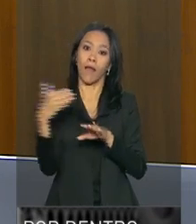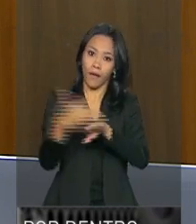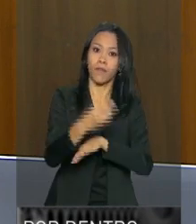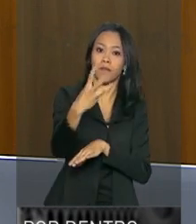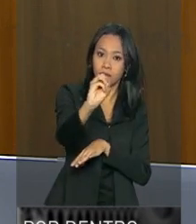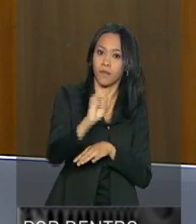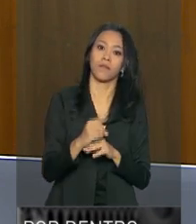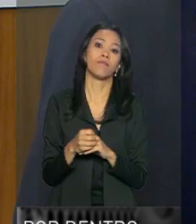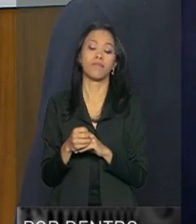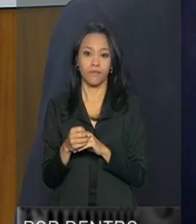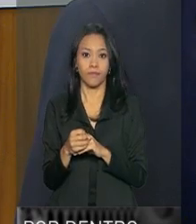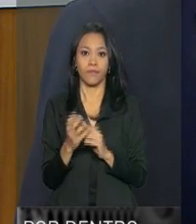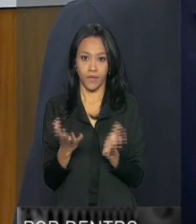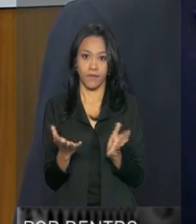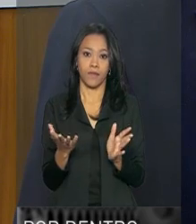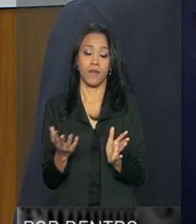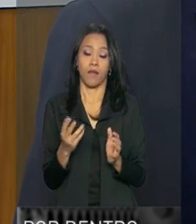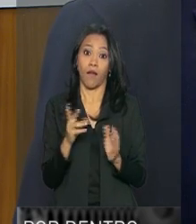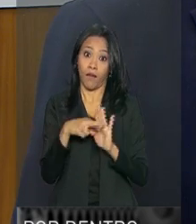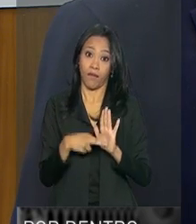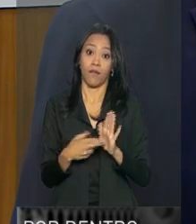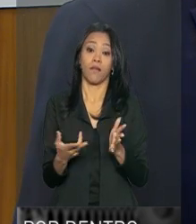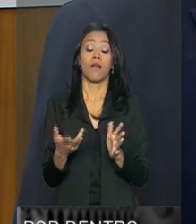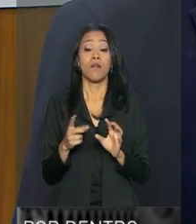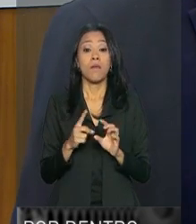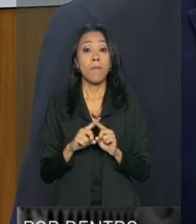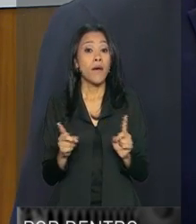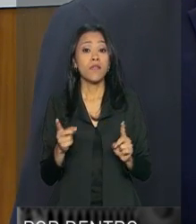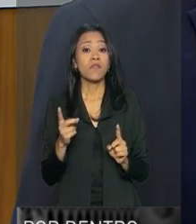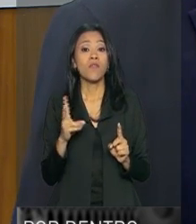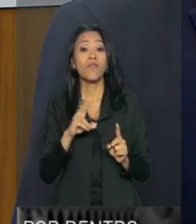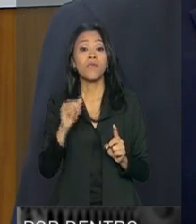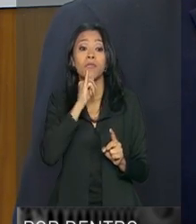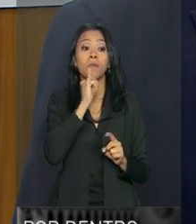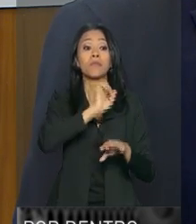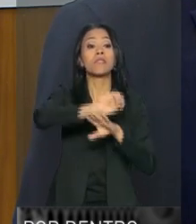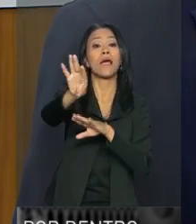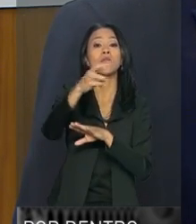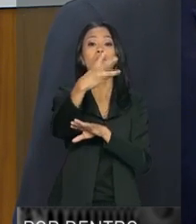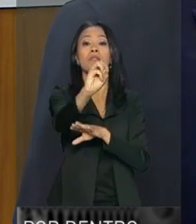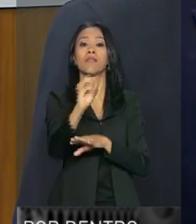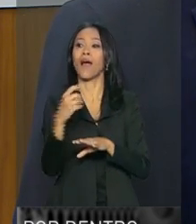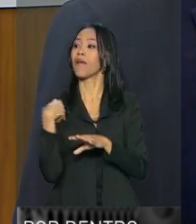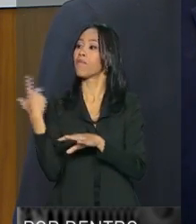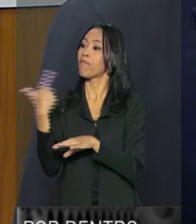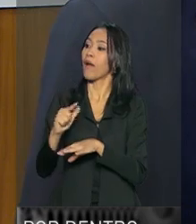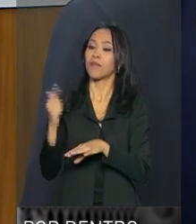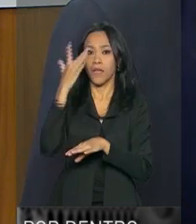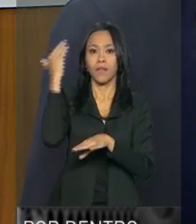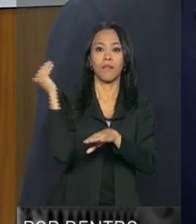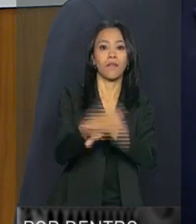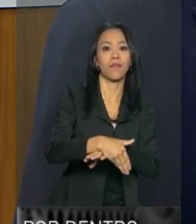máximo fazer reposição mas além disso nós não vamos fazer uma simples reposição daqueles que saíram onde saiu porque nós estamos digitalizando